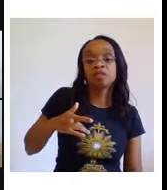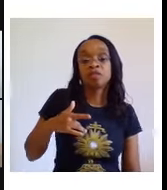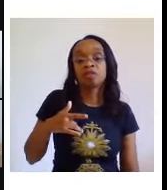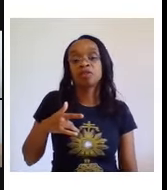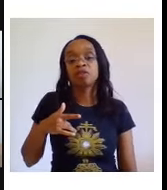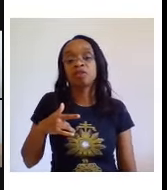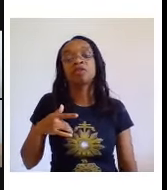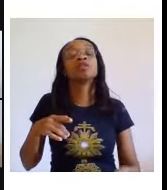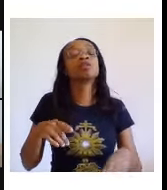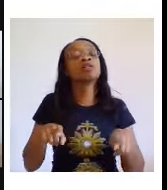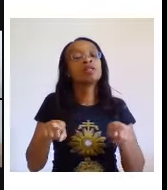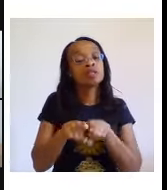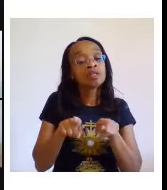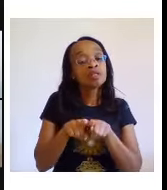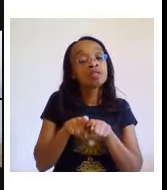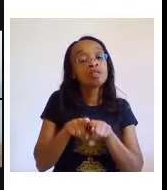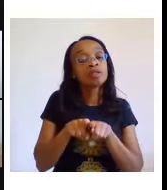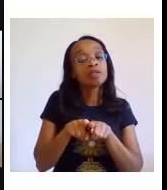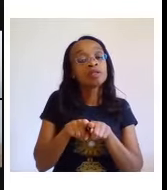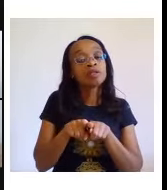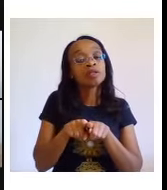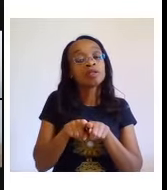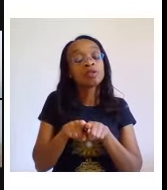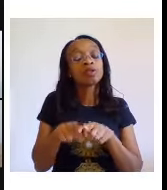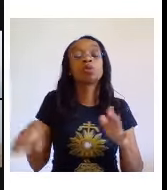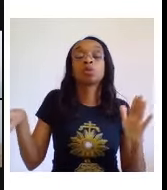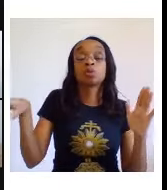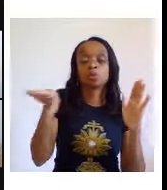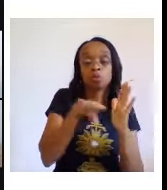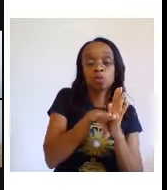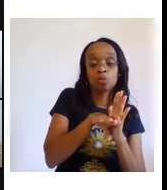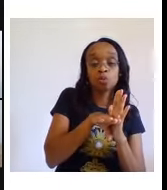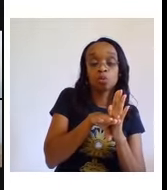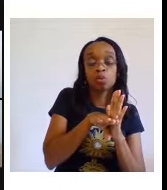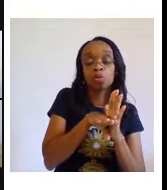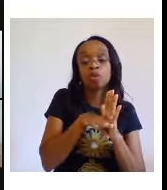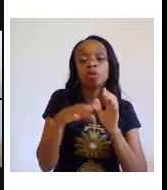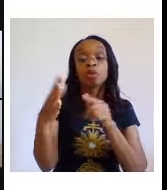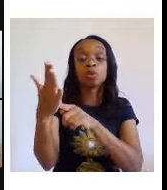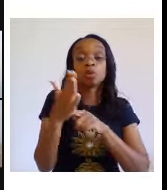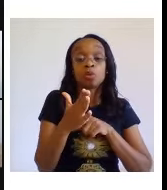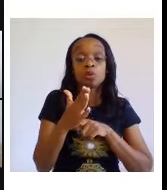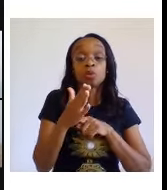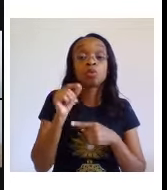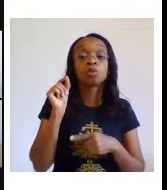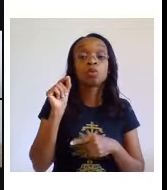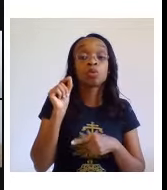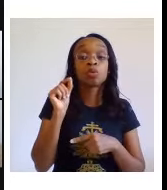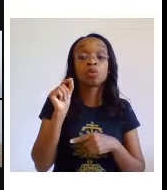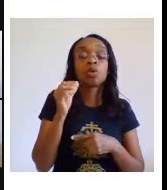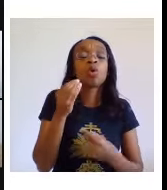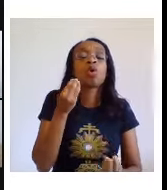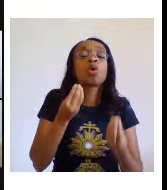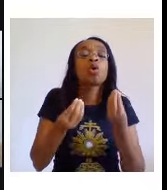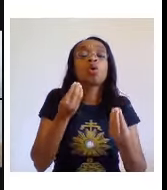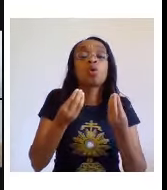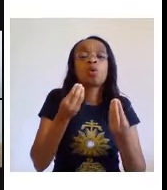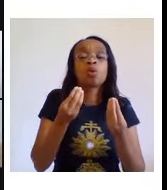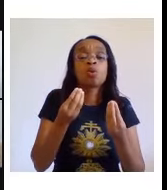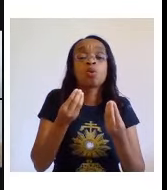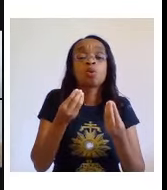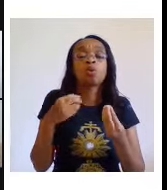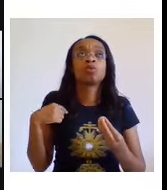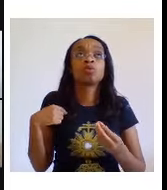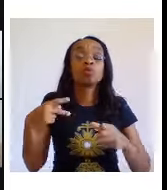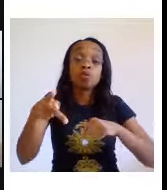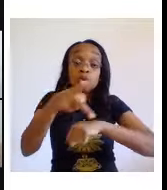em meados de fevereiro, em janeiro. E o último, né, traz a perspectiva de como